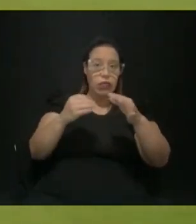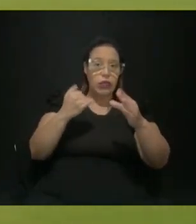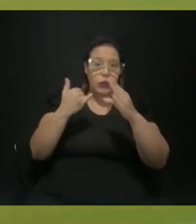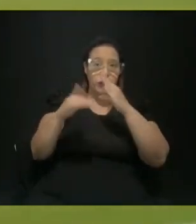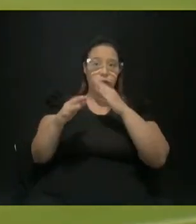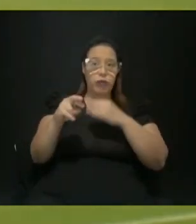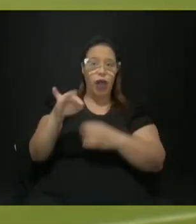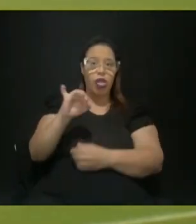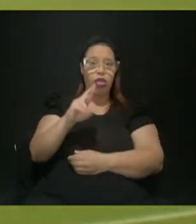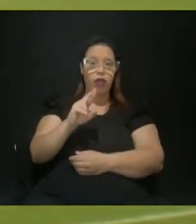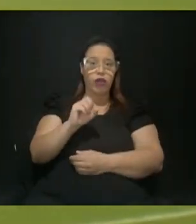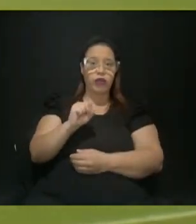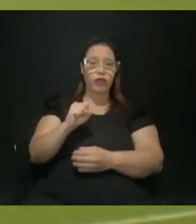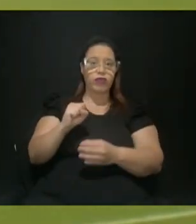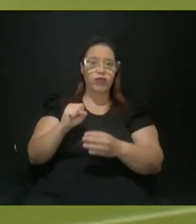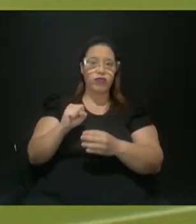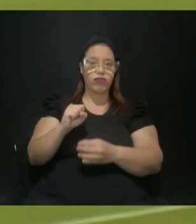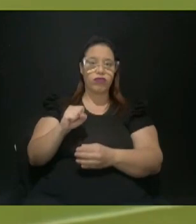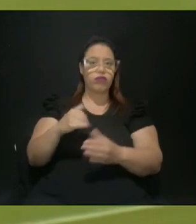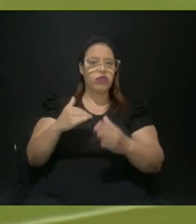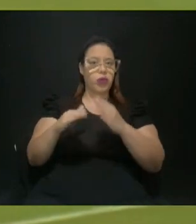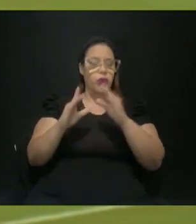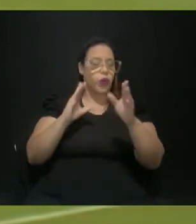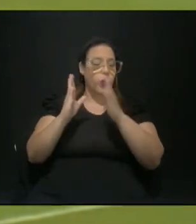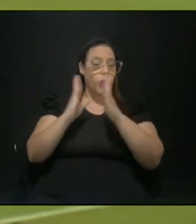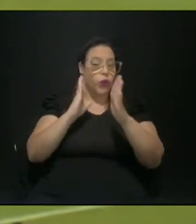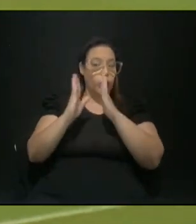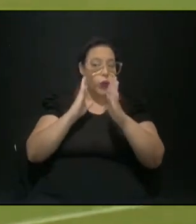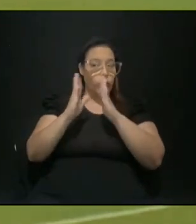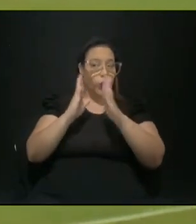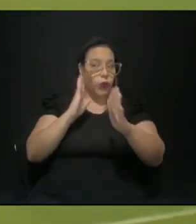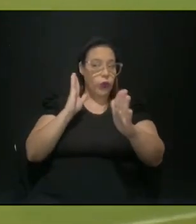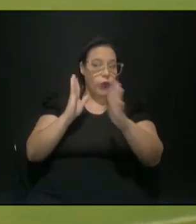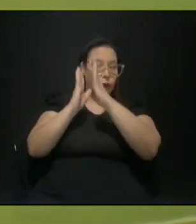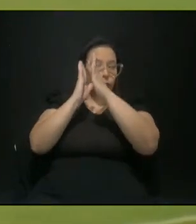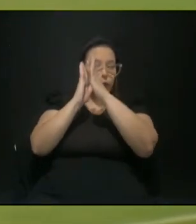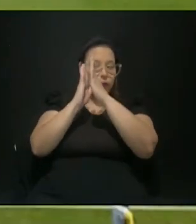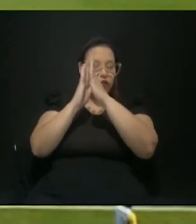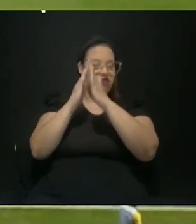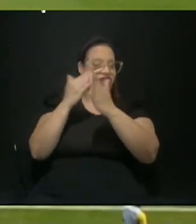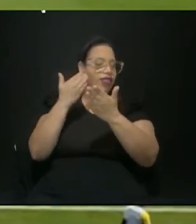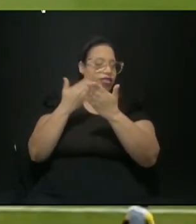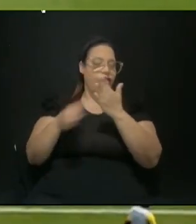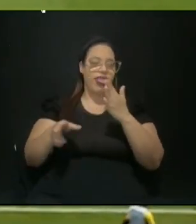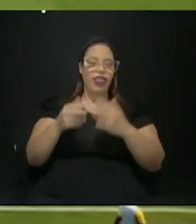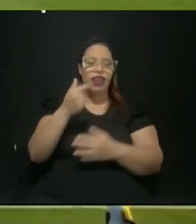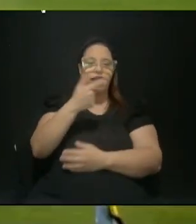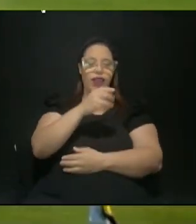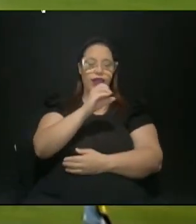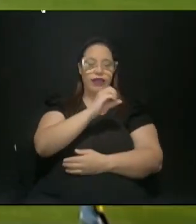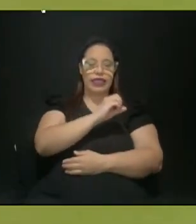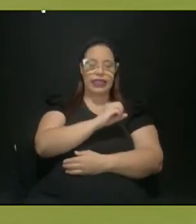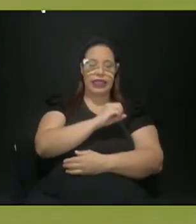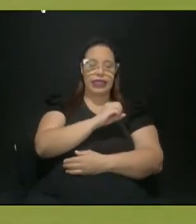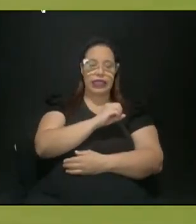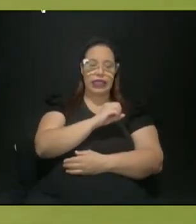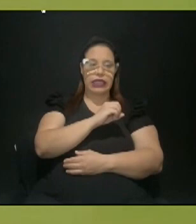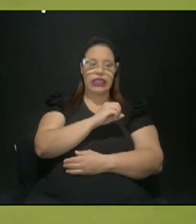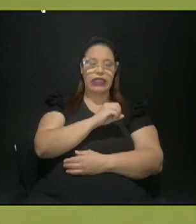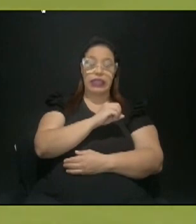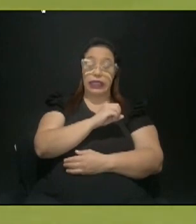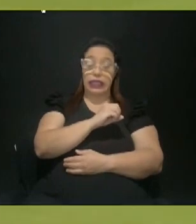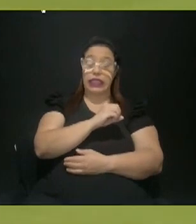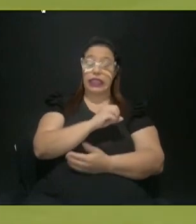foi lançado cara a cara com Pedro Rocha, não desperdiçou, 2-0 para os donos da casa. Aos